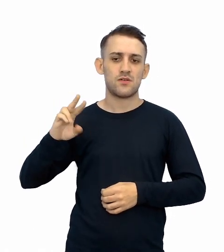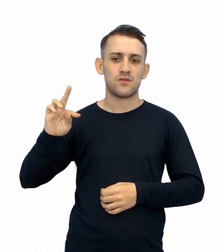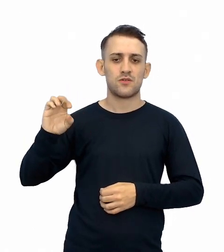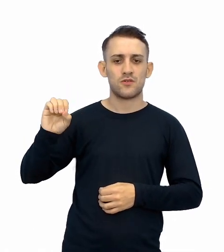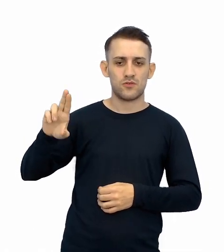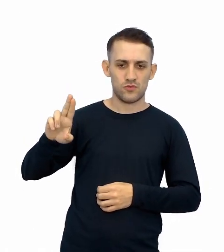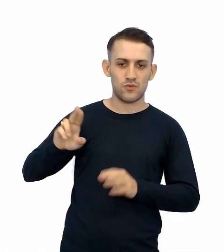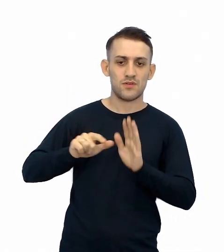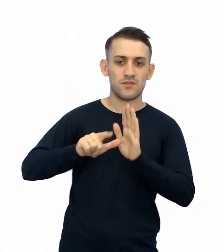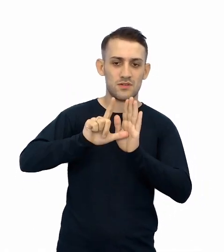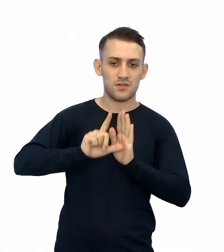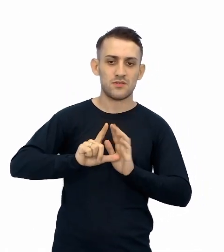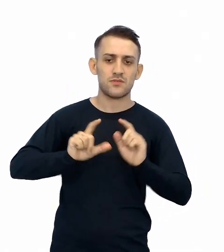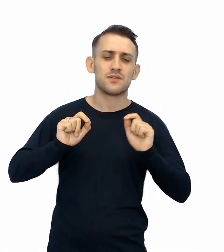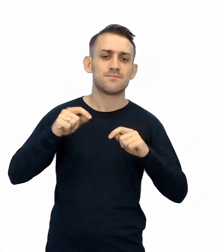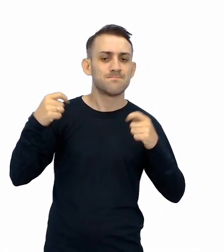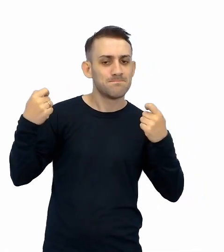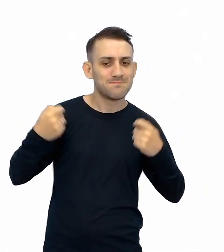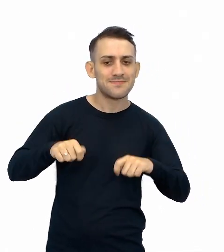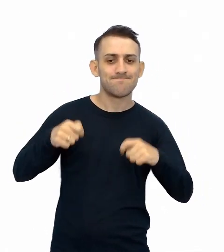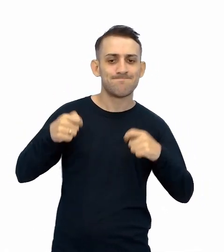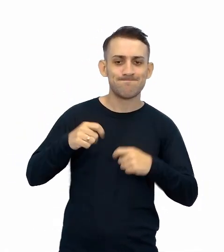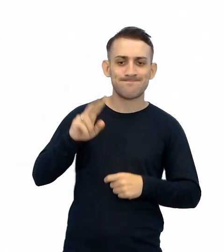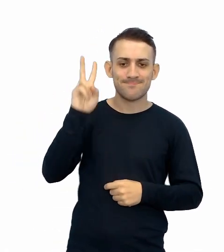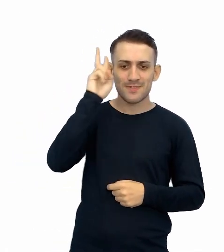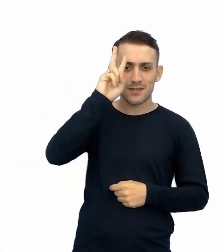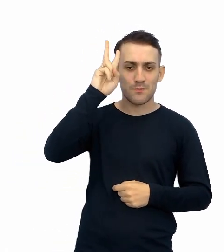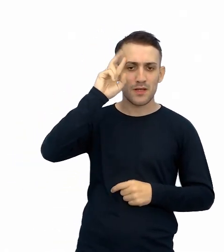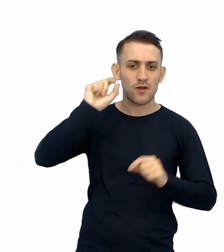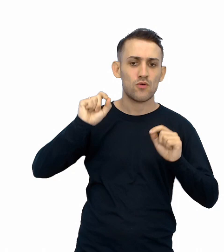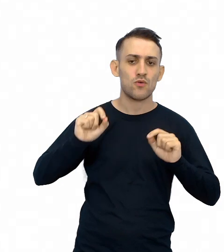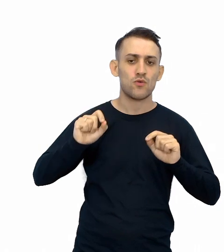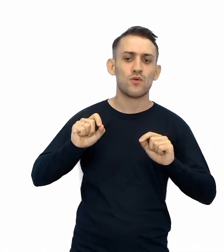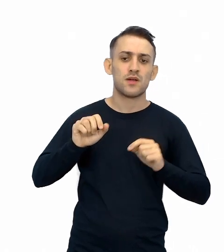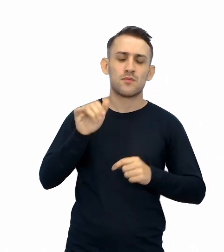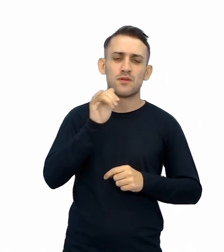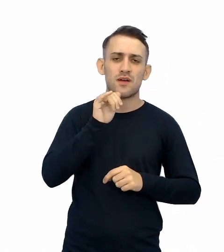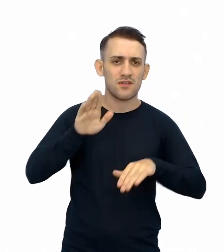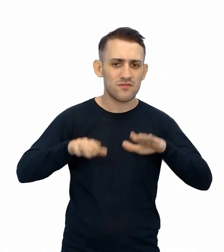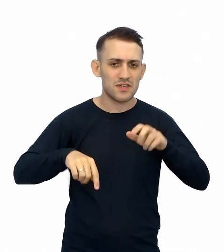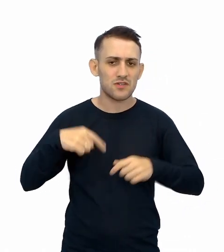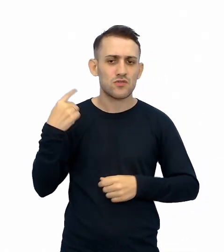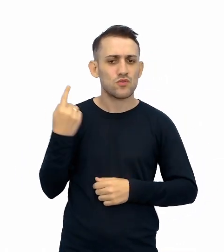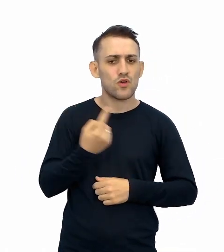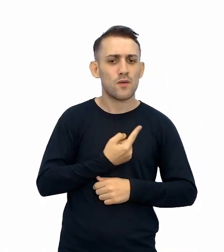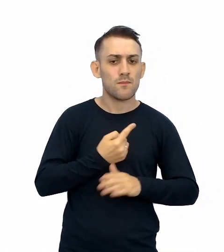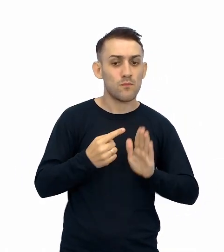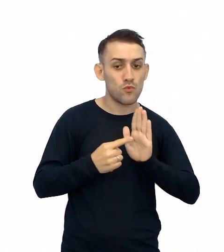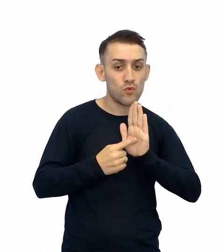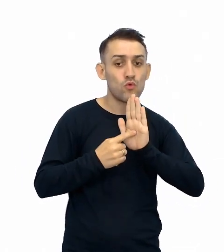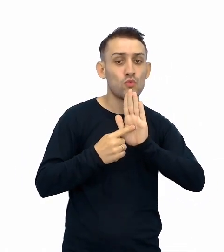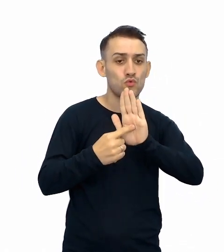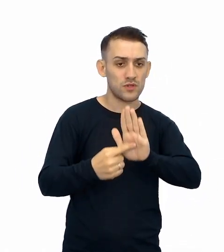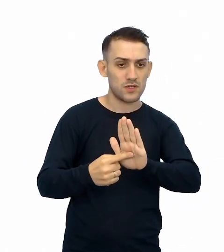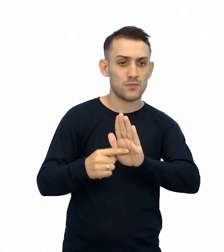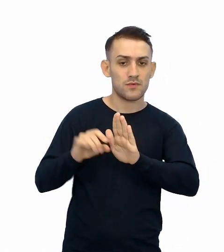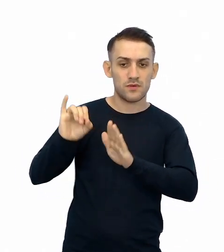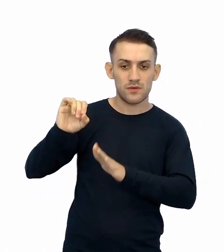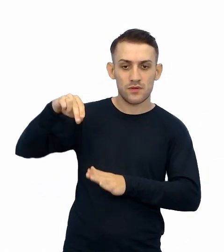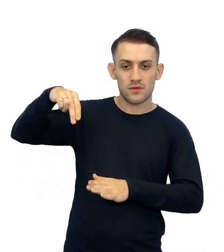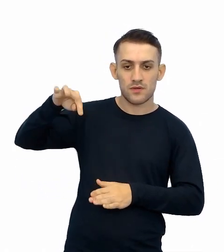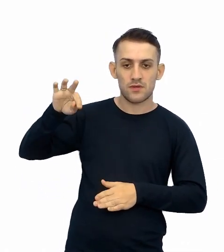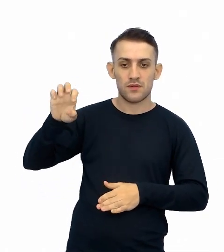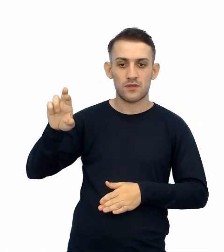Antes de mais nada, é preciso lembrar que, embora a gente esteja aqui tratando de interlocutor